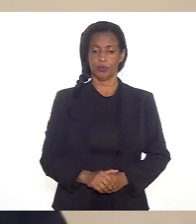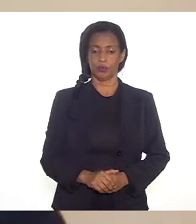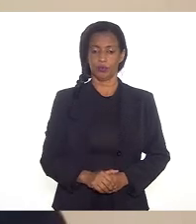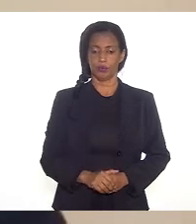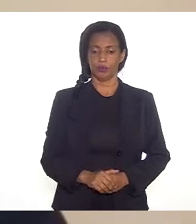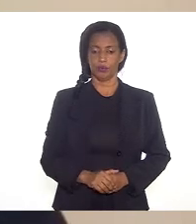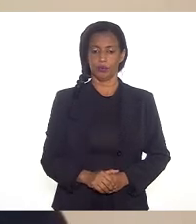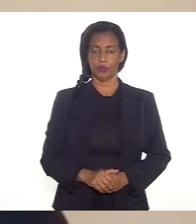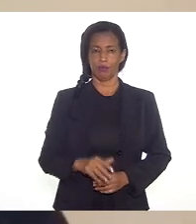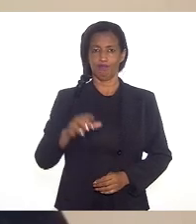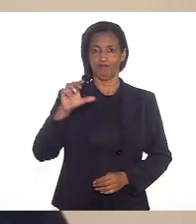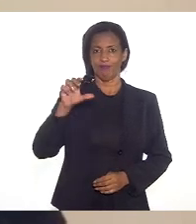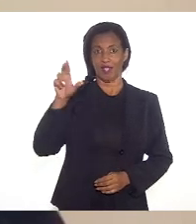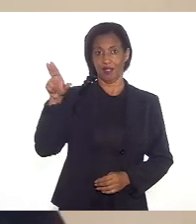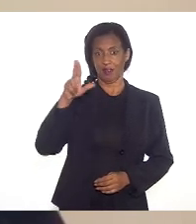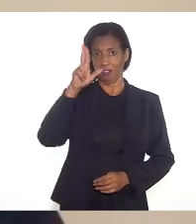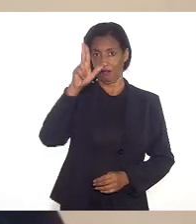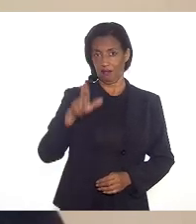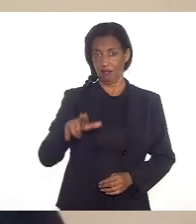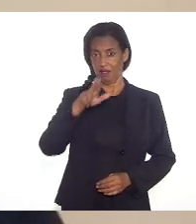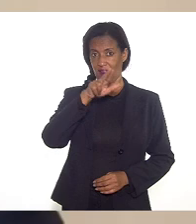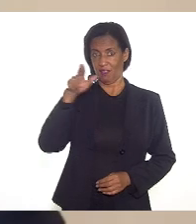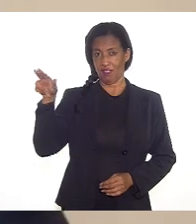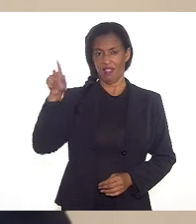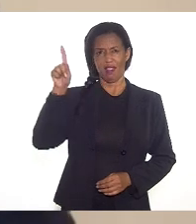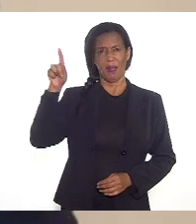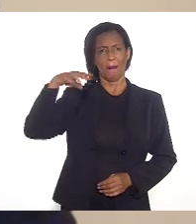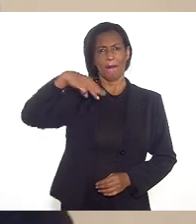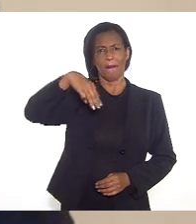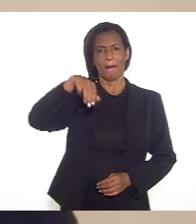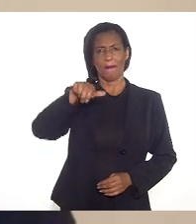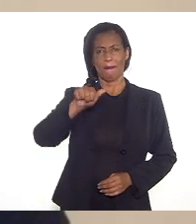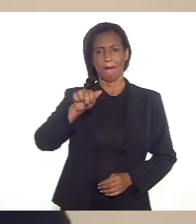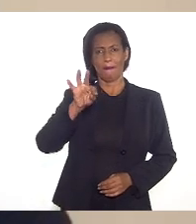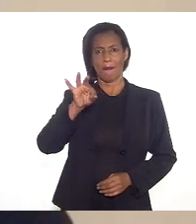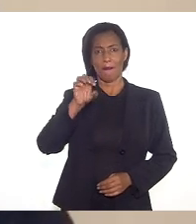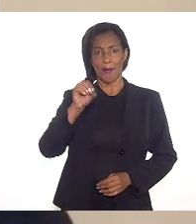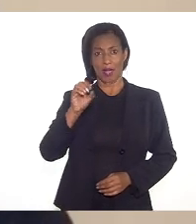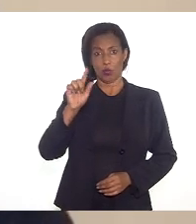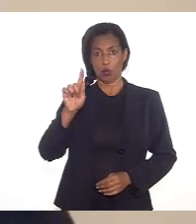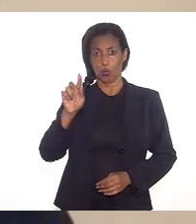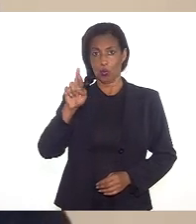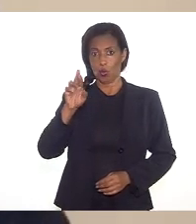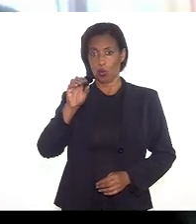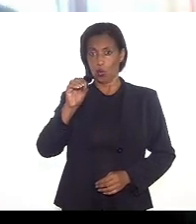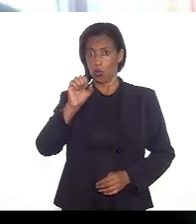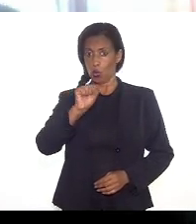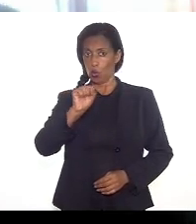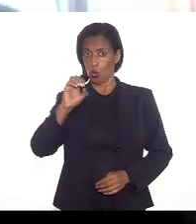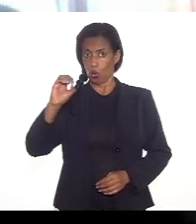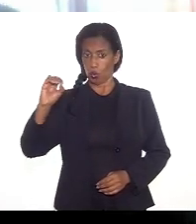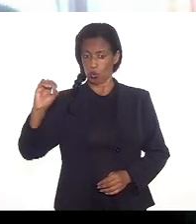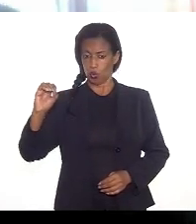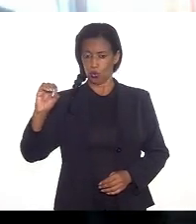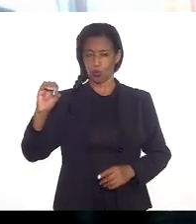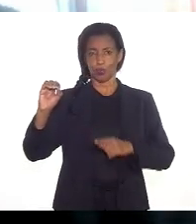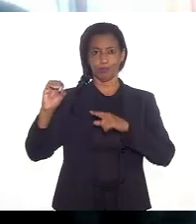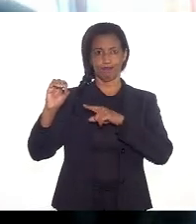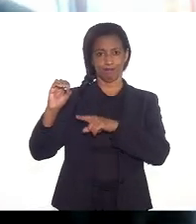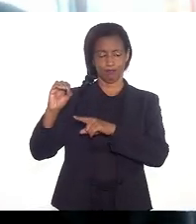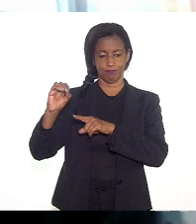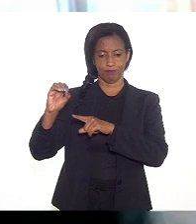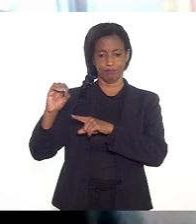ao sacerdote de uma paróquia de Tapurá, no Mato Grosso, que ofendeu... Acabei de postar isso agora,